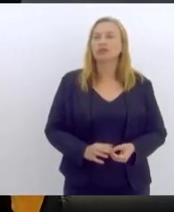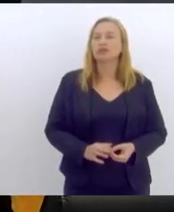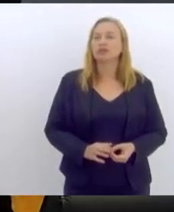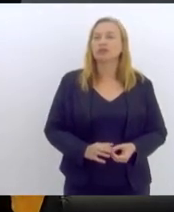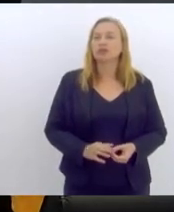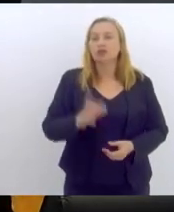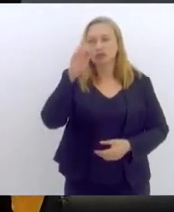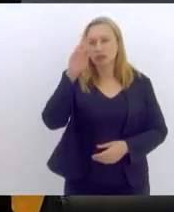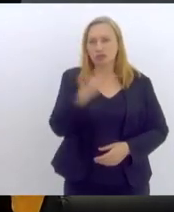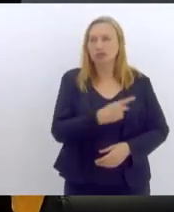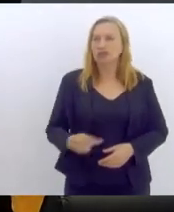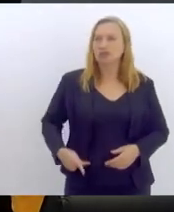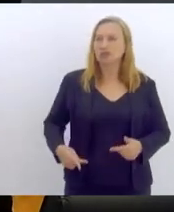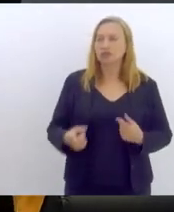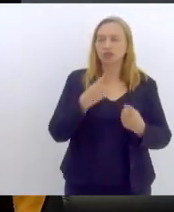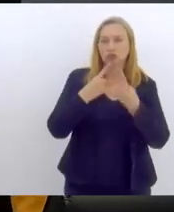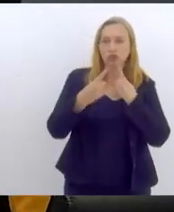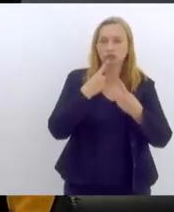Senhor presidente, para a discussão.